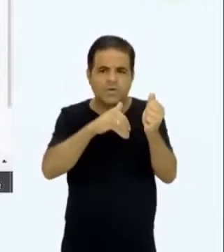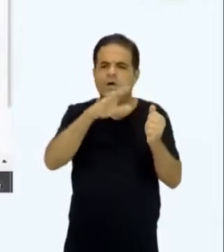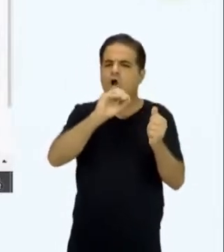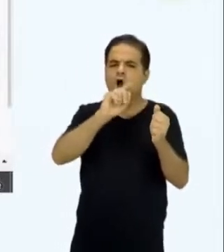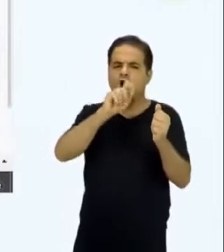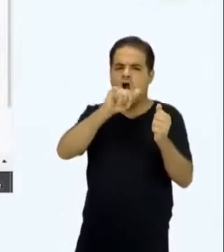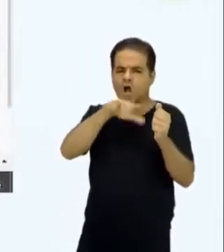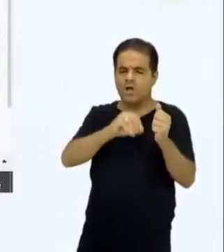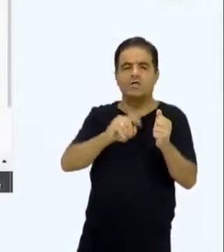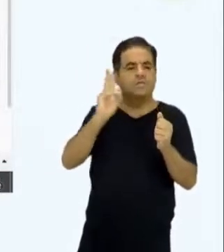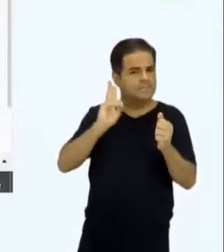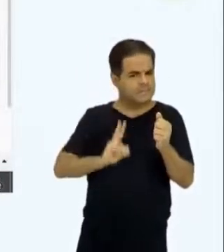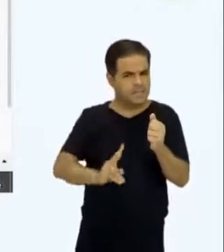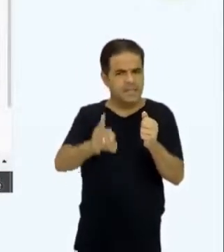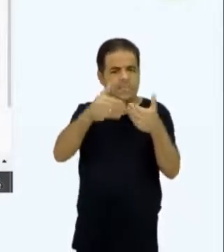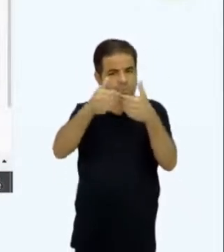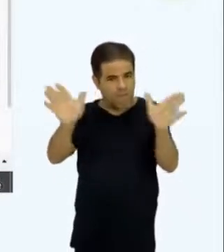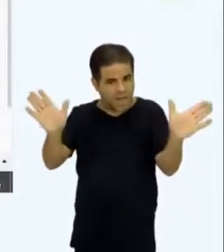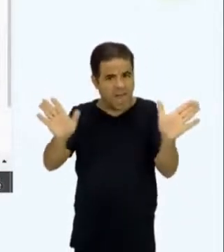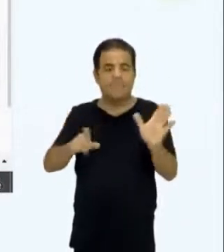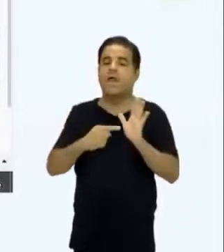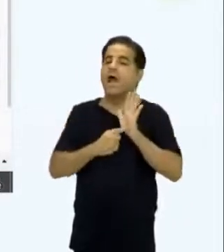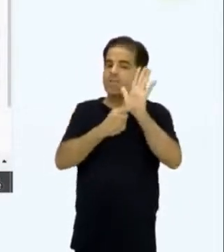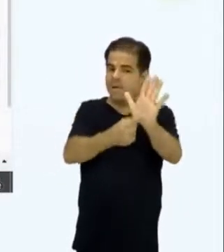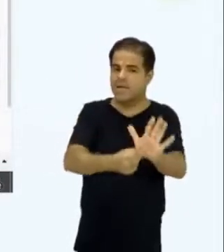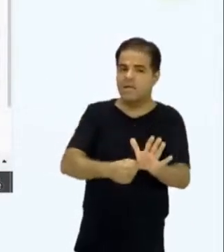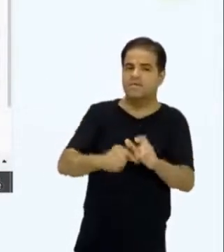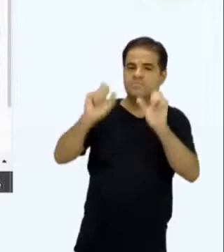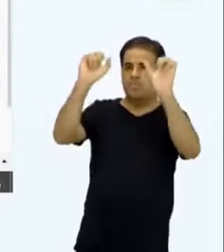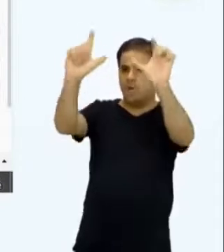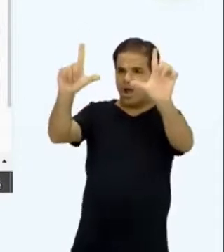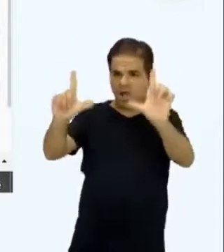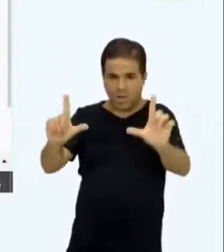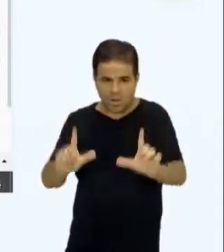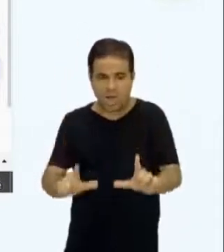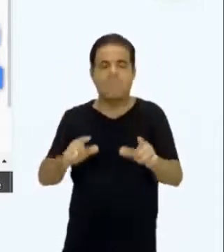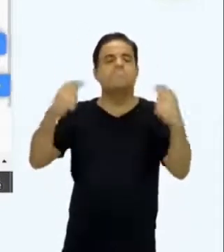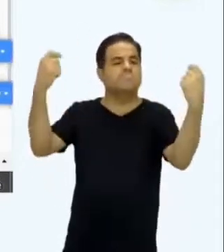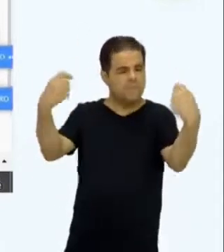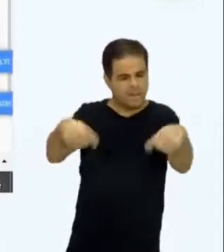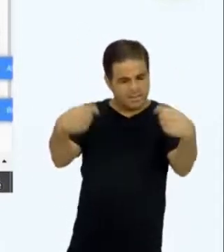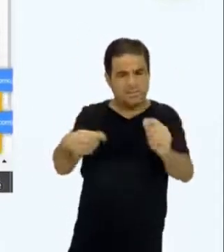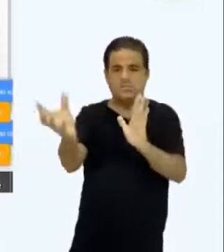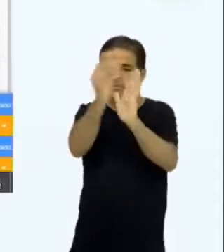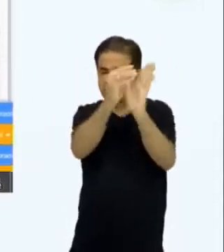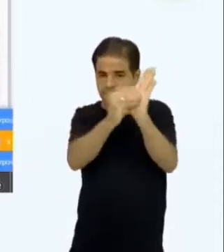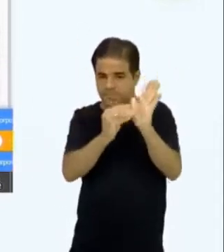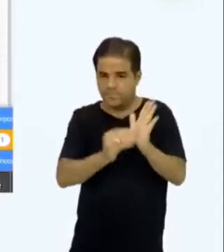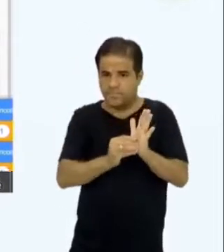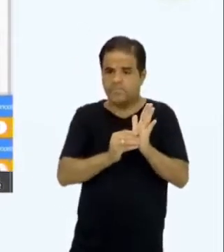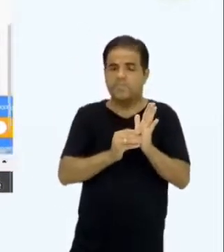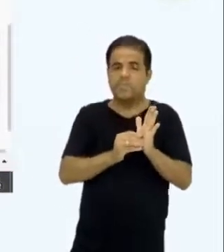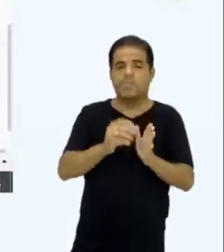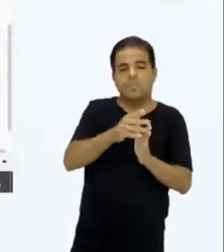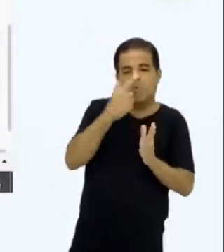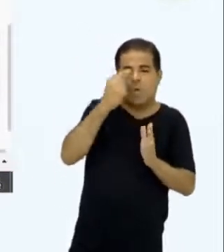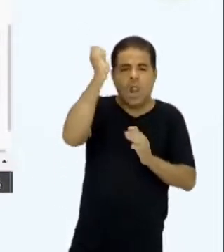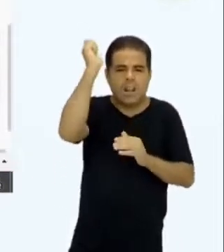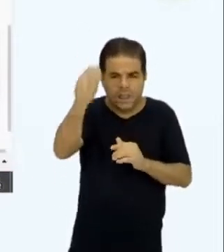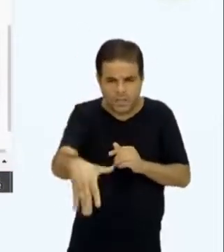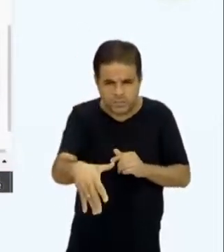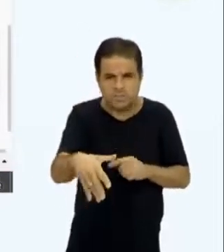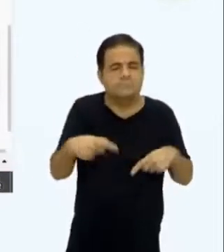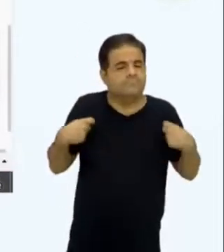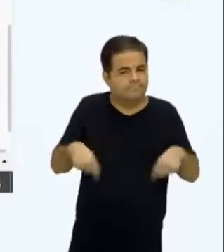código, sempre quando a gente abre, aparecem esses bloquinhos. Então nós precisamos colocá-los no lixo,